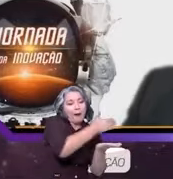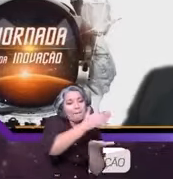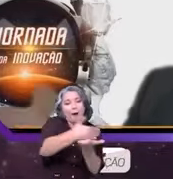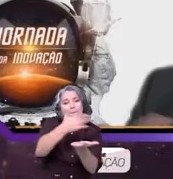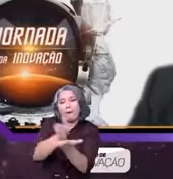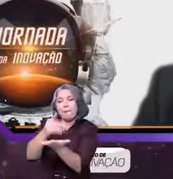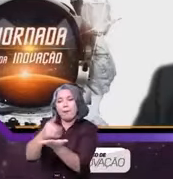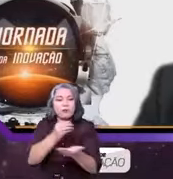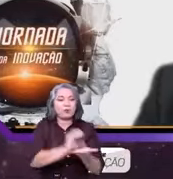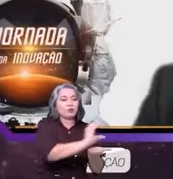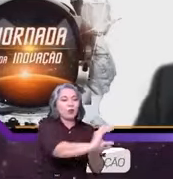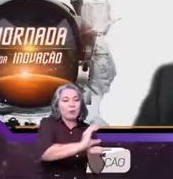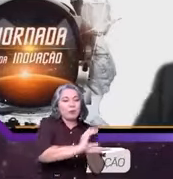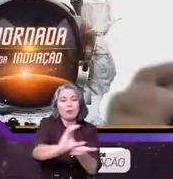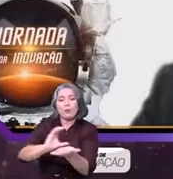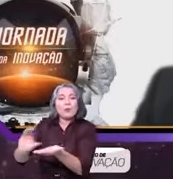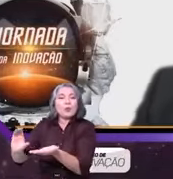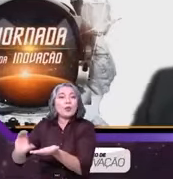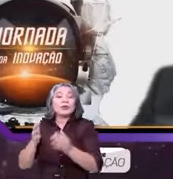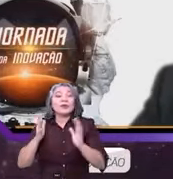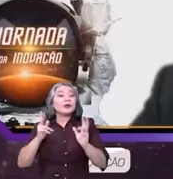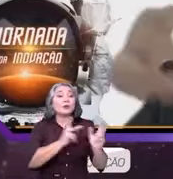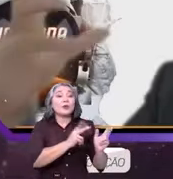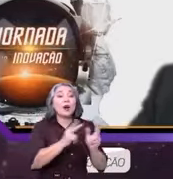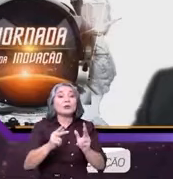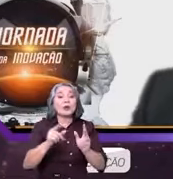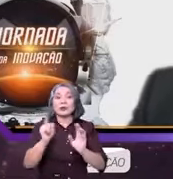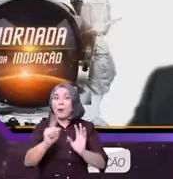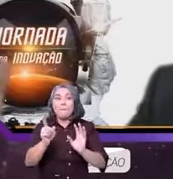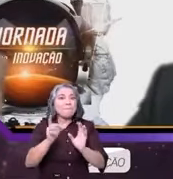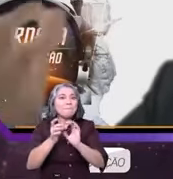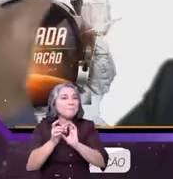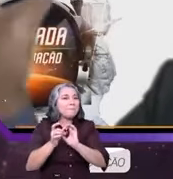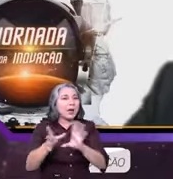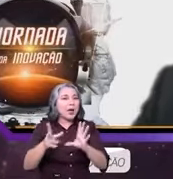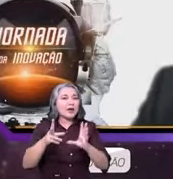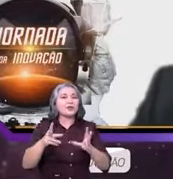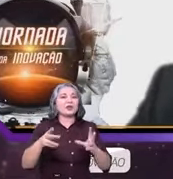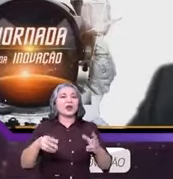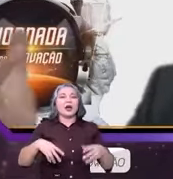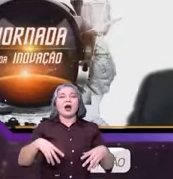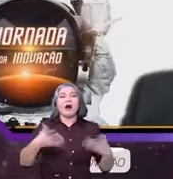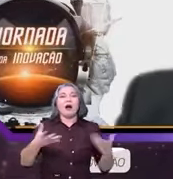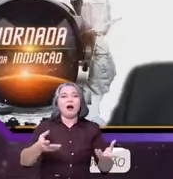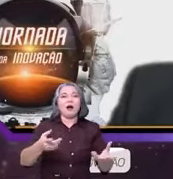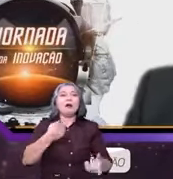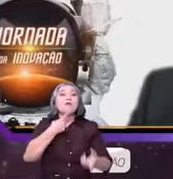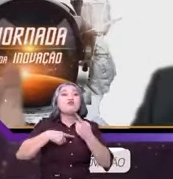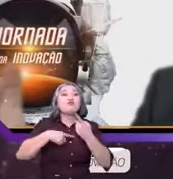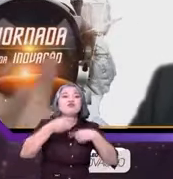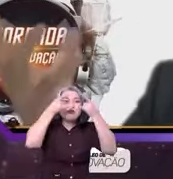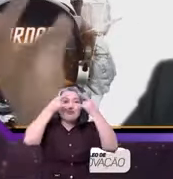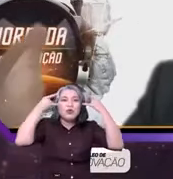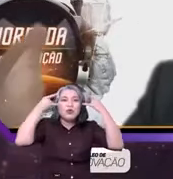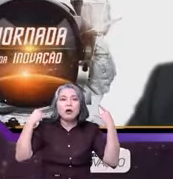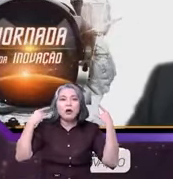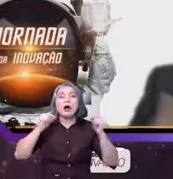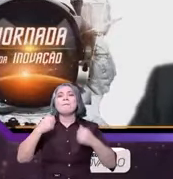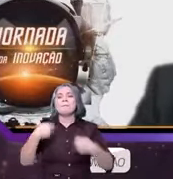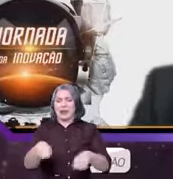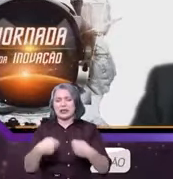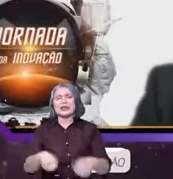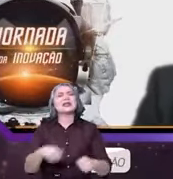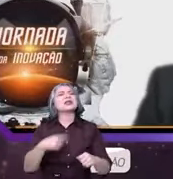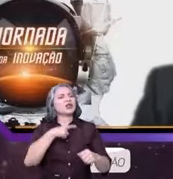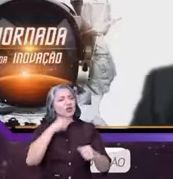um projeto grande. Então, o que eu digo é, não perca a ambição. A ambição do grande projeto, da grande visão, ela tem que ser permanecida. É o que